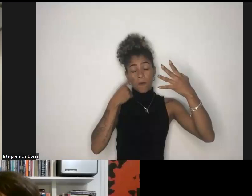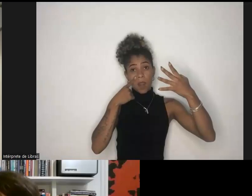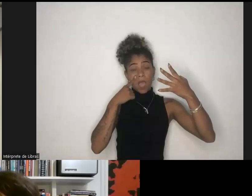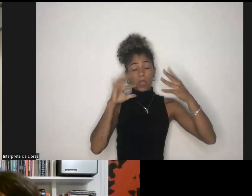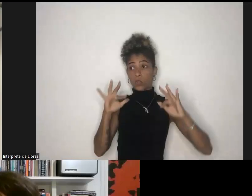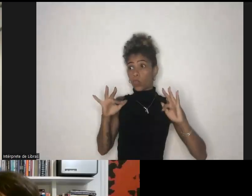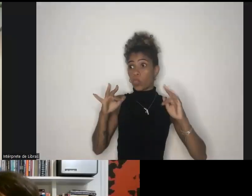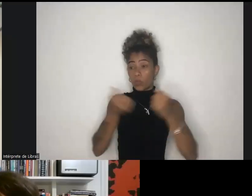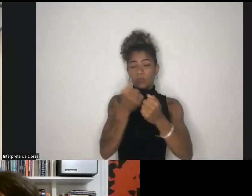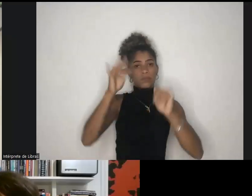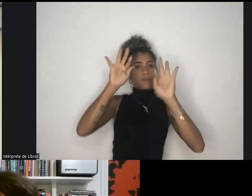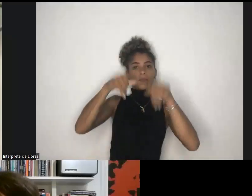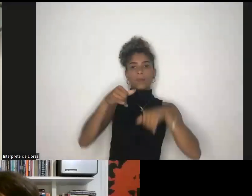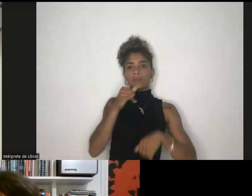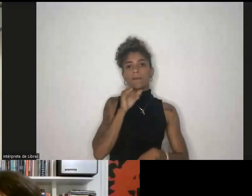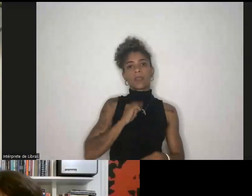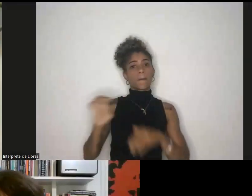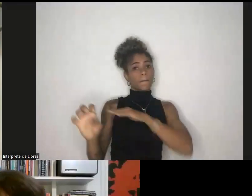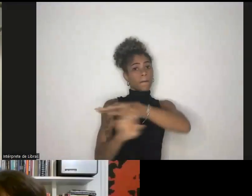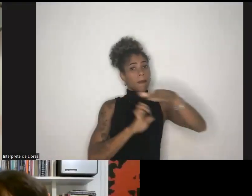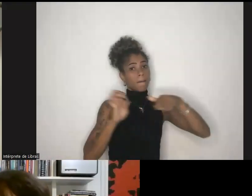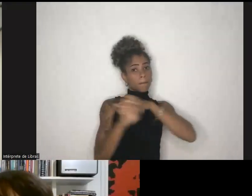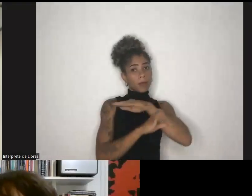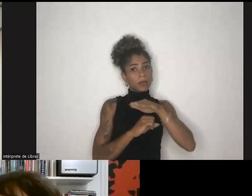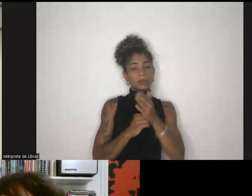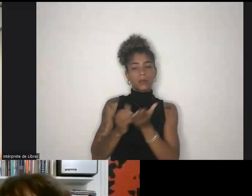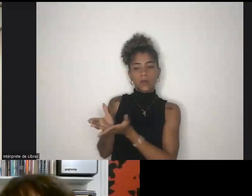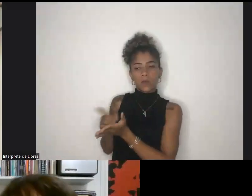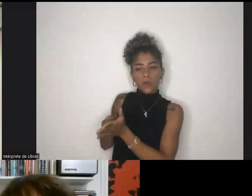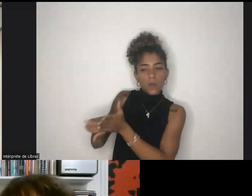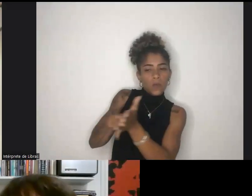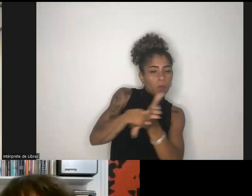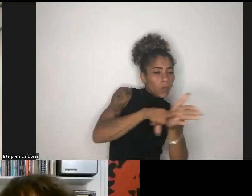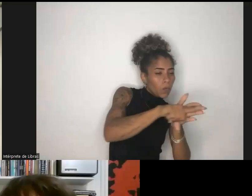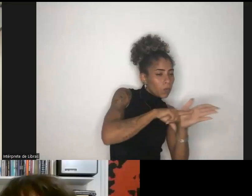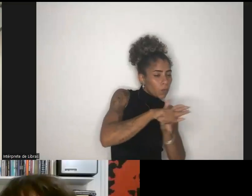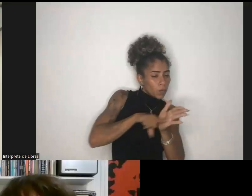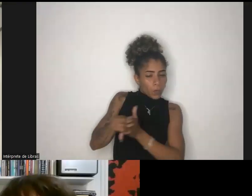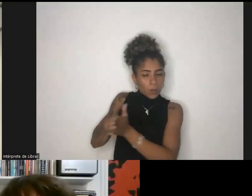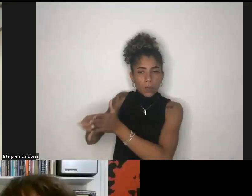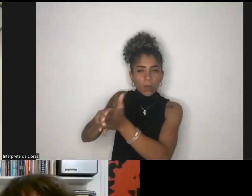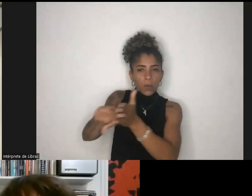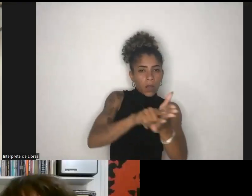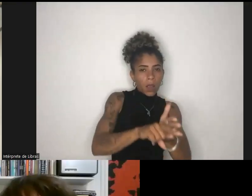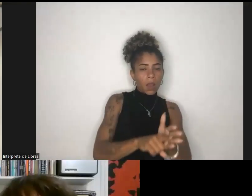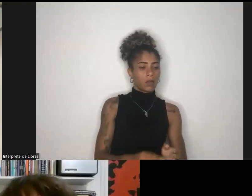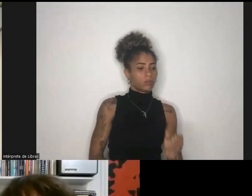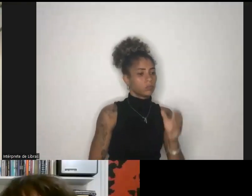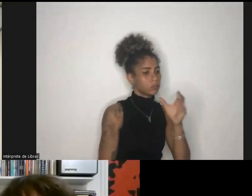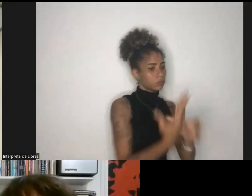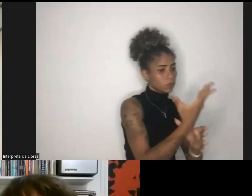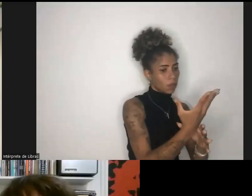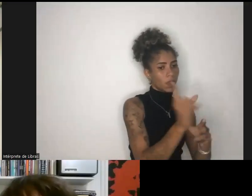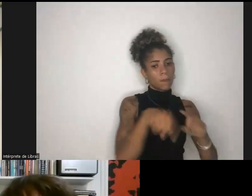é por exemplo tem que ter uma empresa fazendo Auditoria da montagem da execução e da desmontagem então assim um projeto